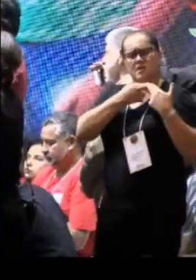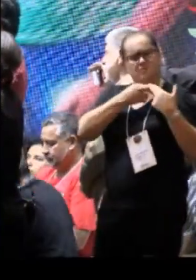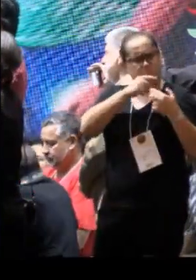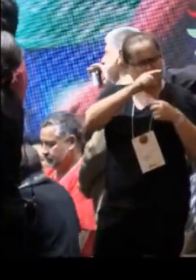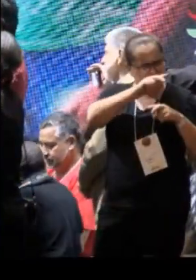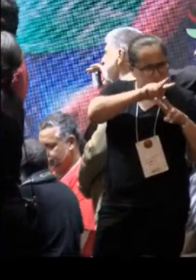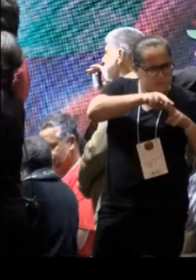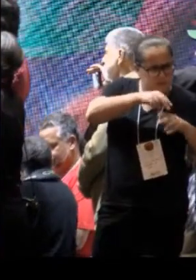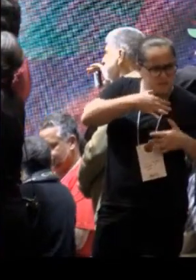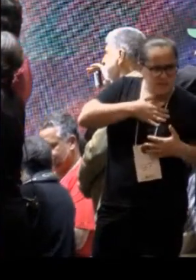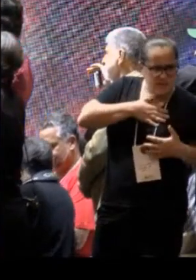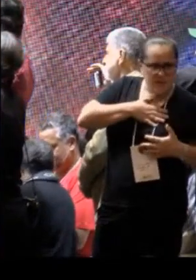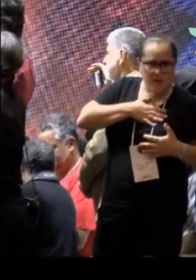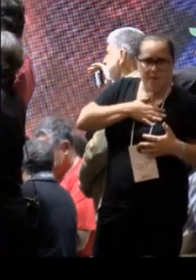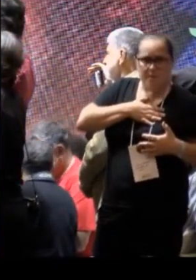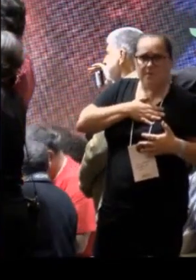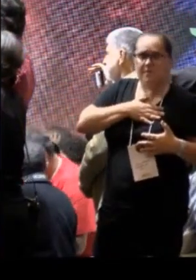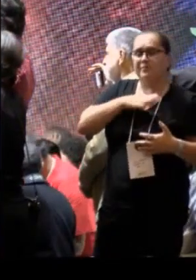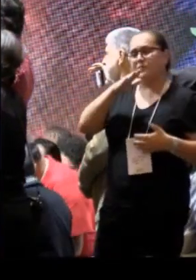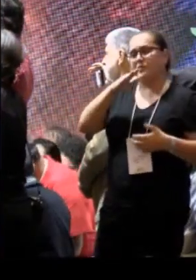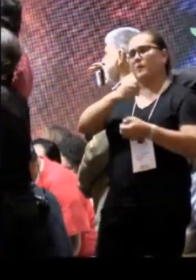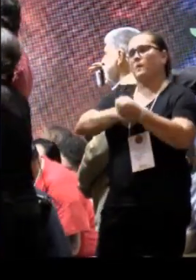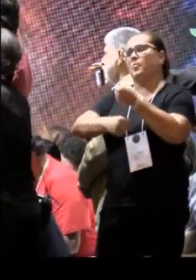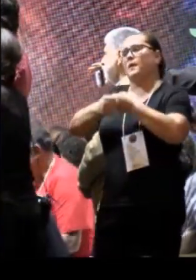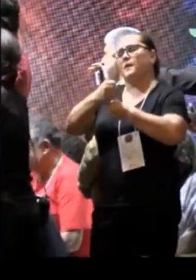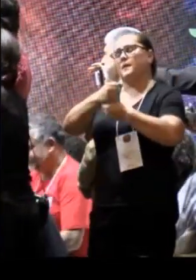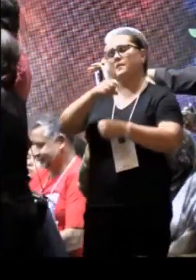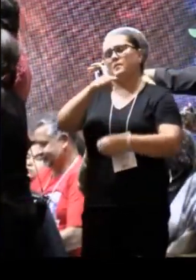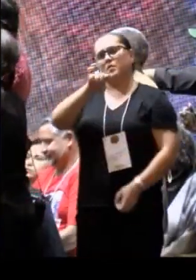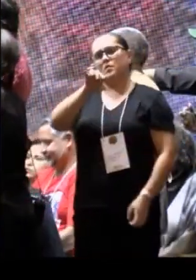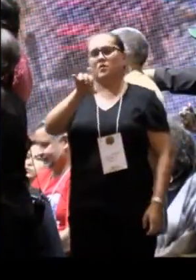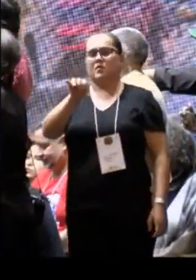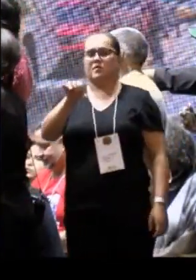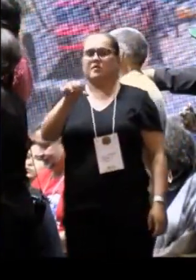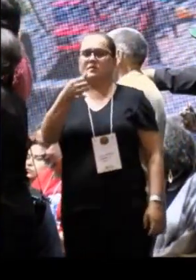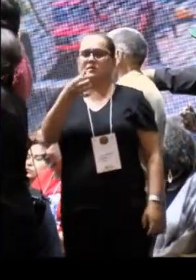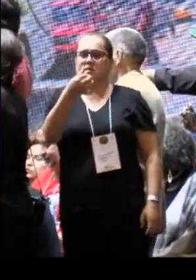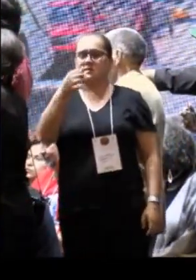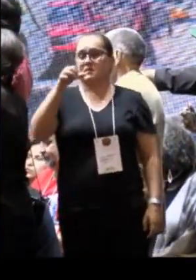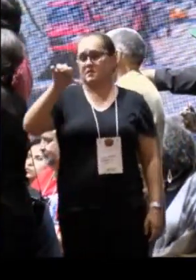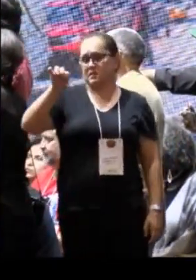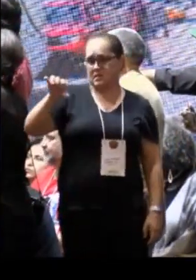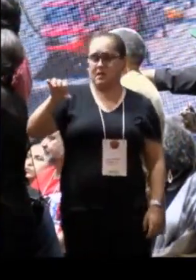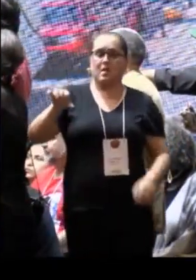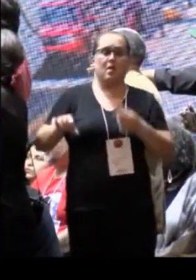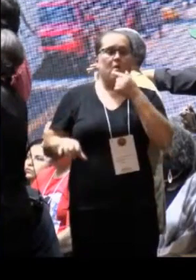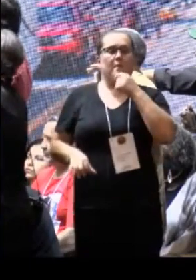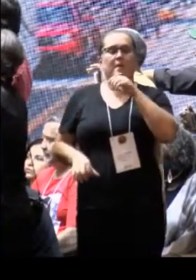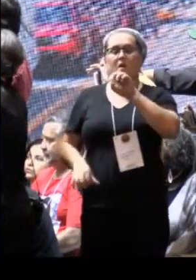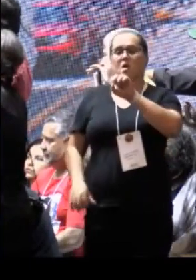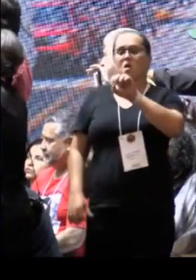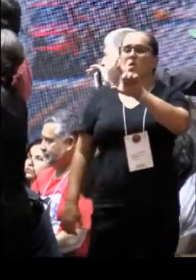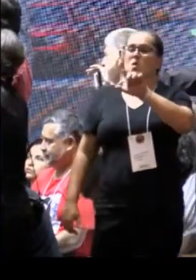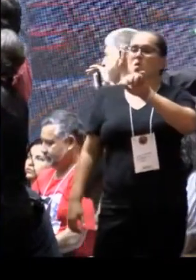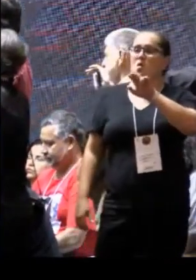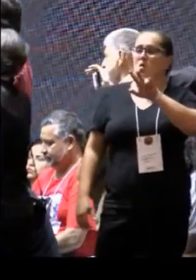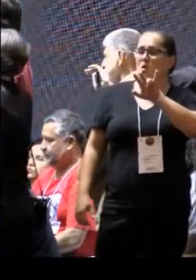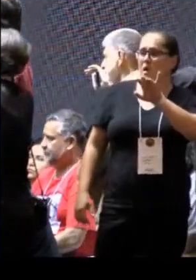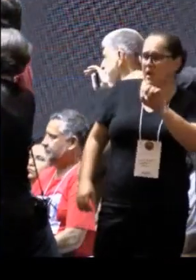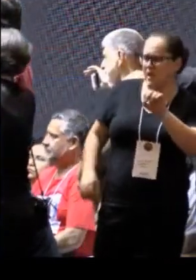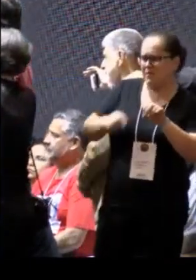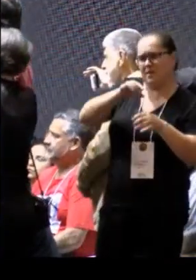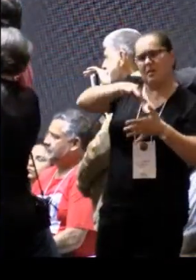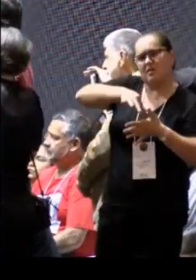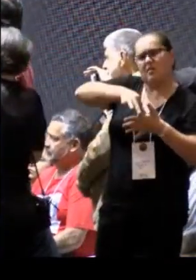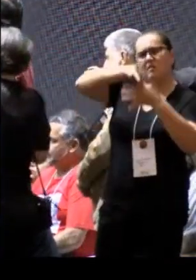prisão. Em 1979, Olívio Dutra estava liderando